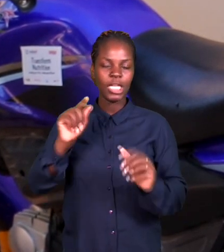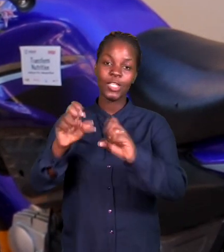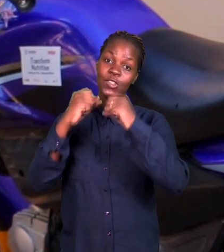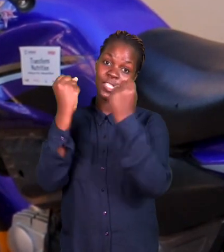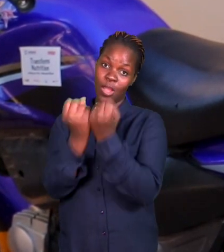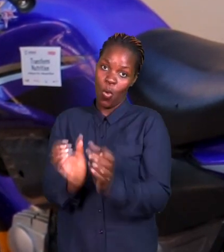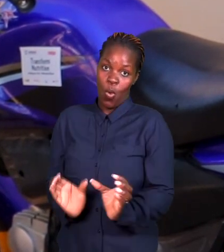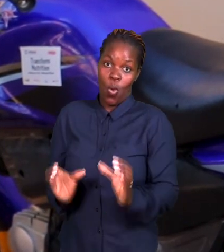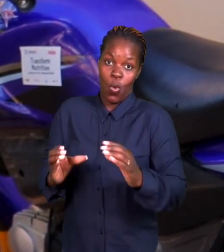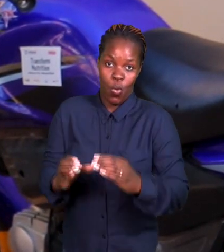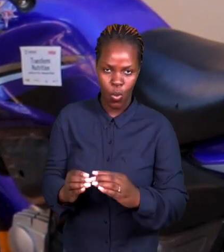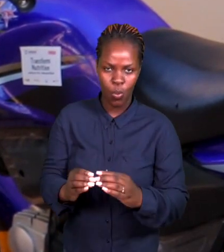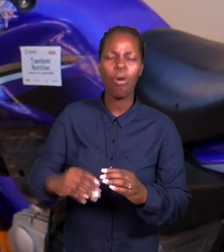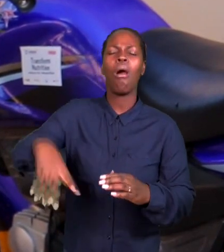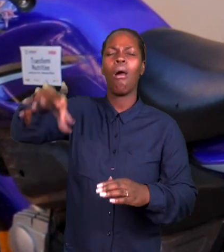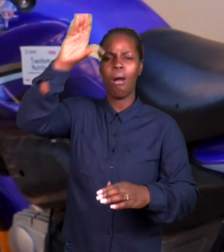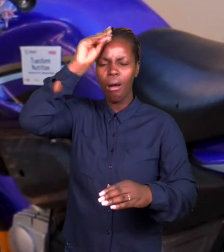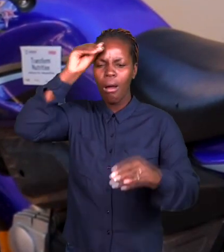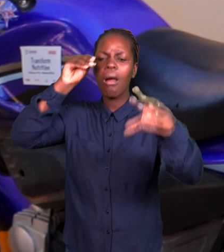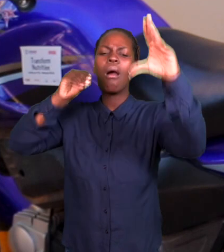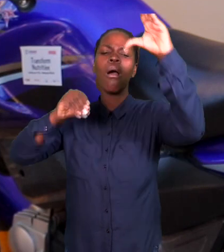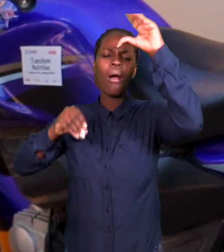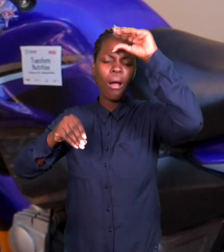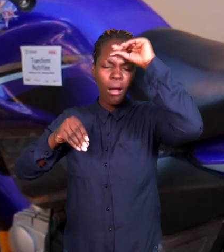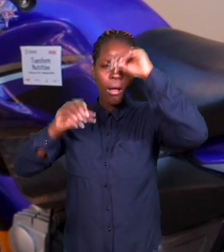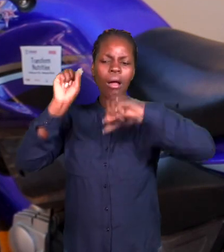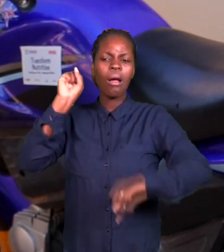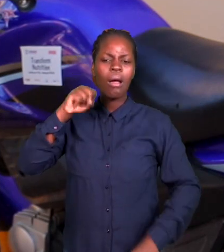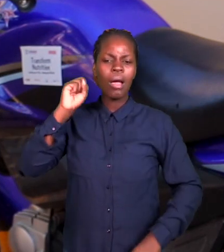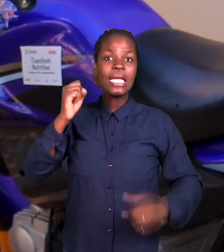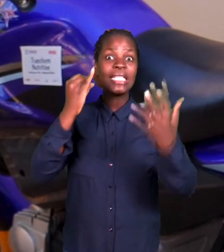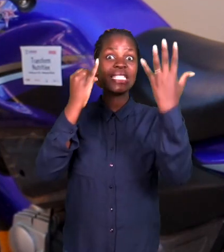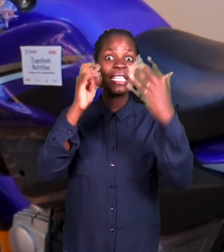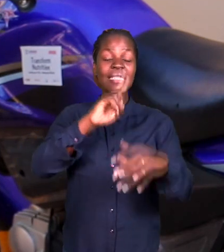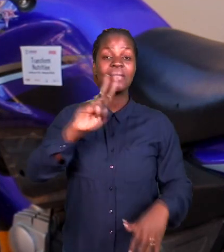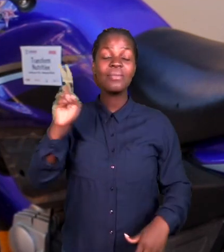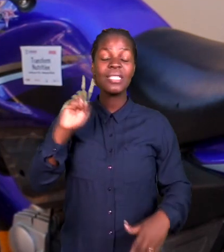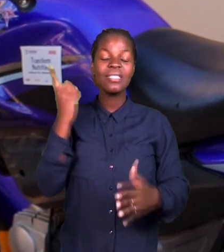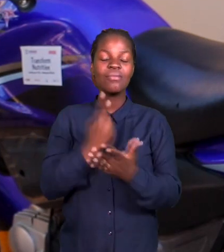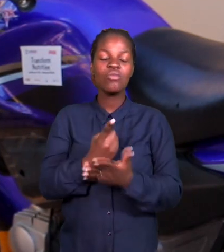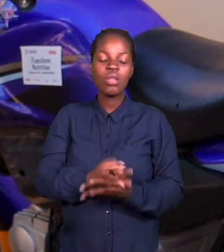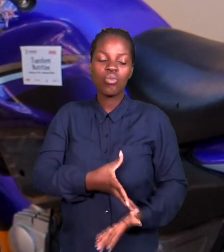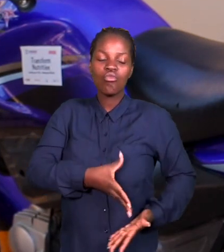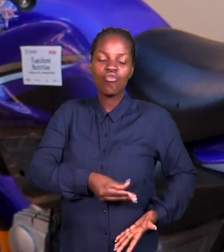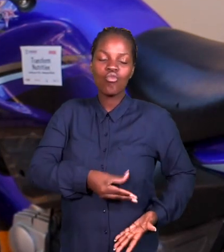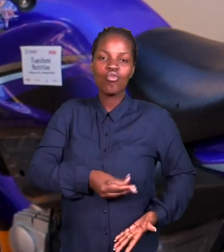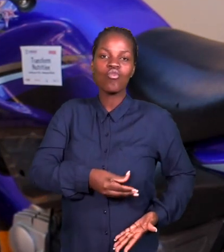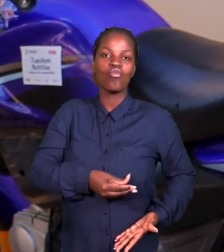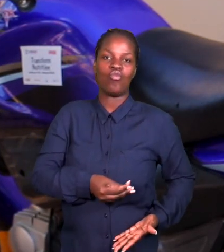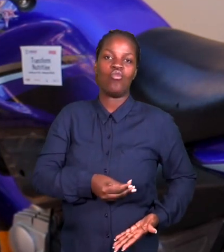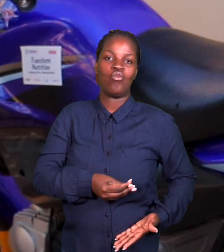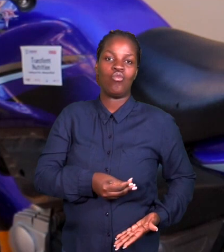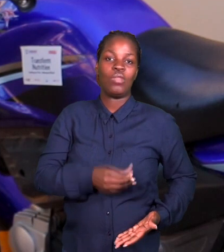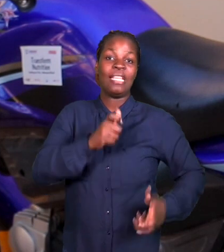sessões que elas têm em cada grupo de nutrição, já conseguem perceber que não, pelo menos até 6 meses têm que fazer uma